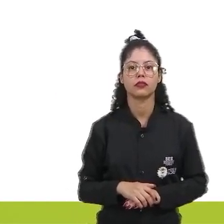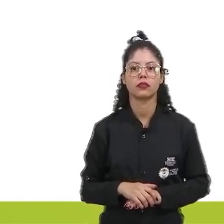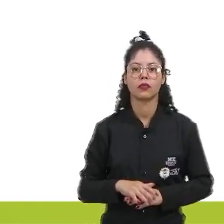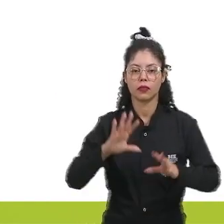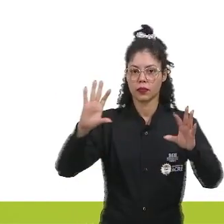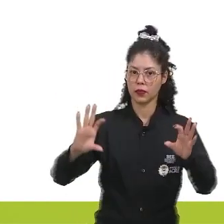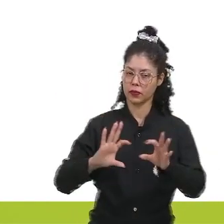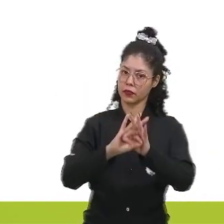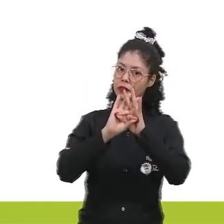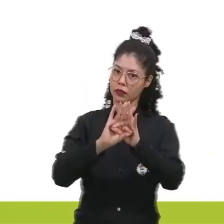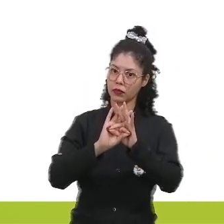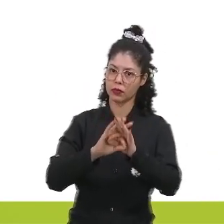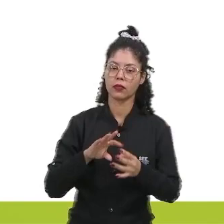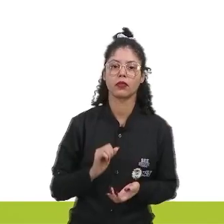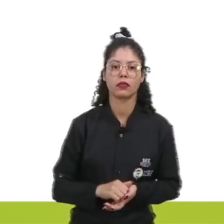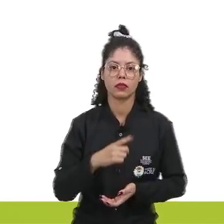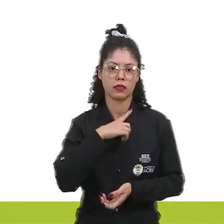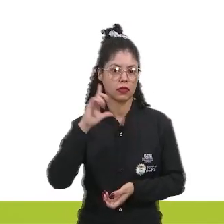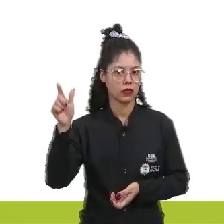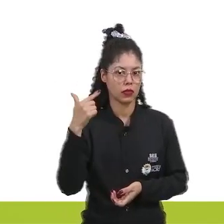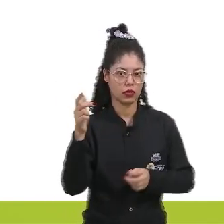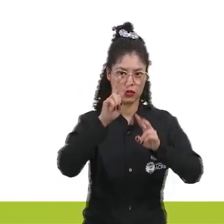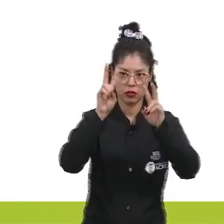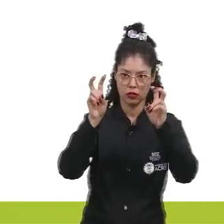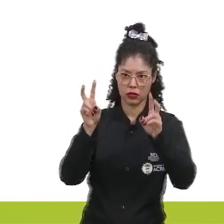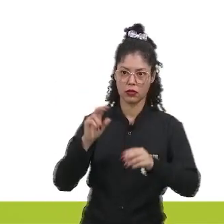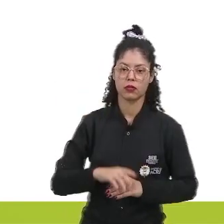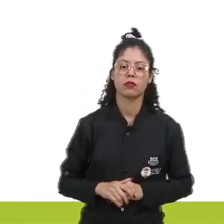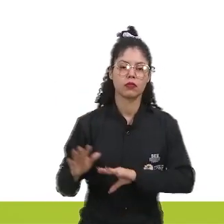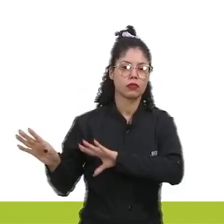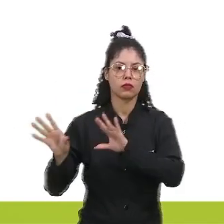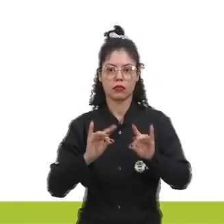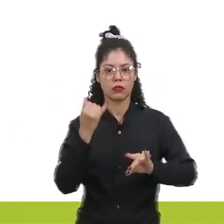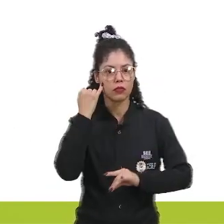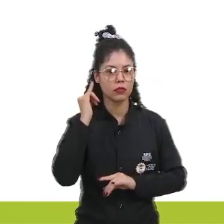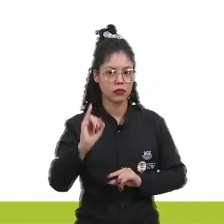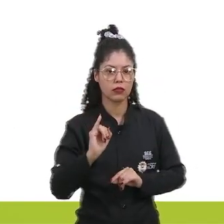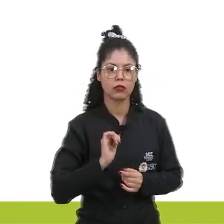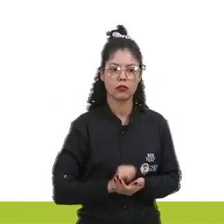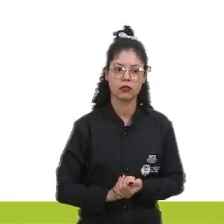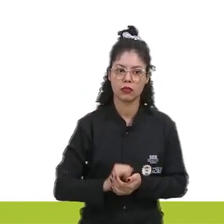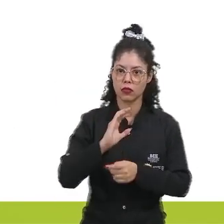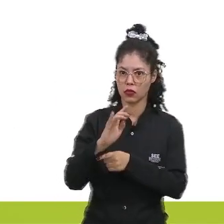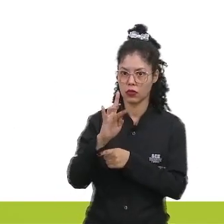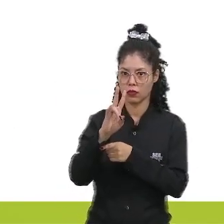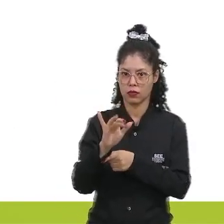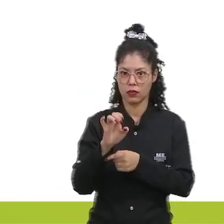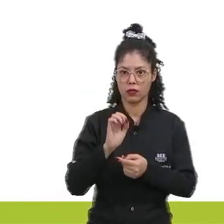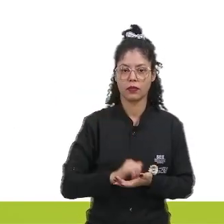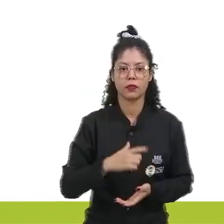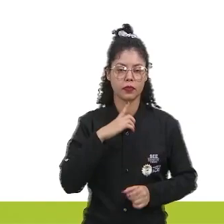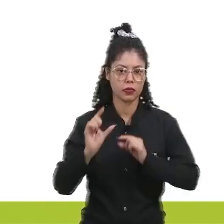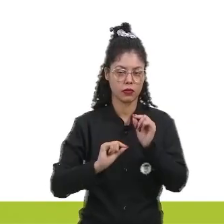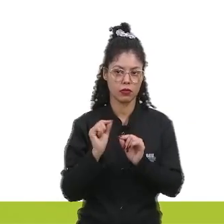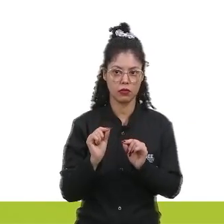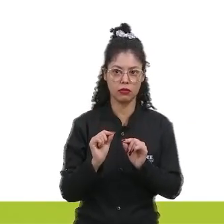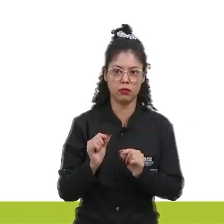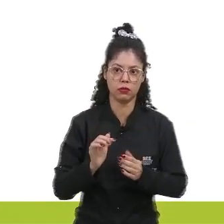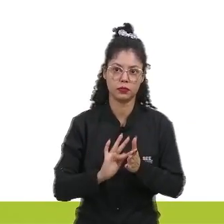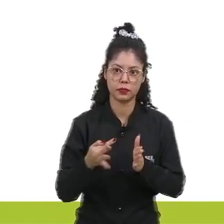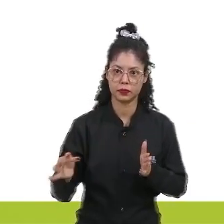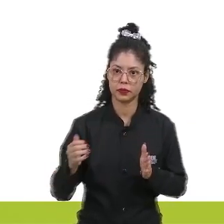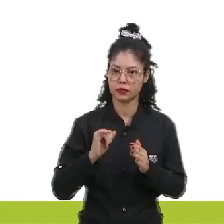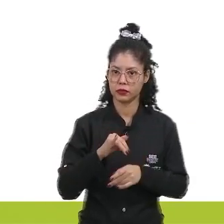essas relações aqui, a gente tem uma outra abordagem que traz a ideia dos coeficientes, tá bom? A gente tem aqui, na